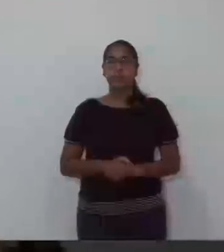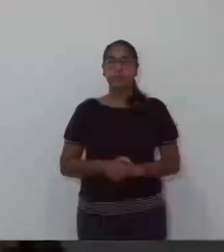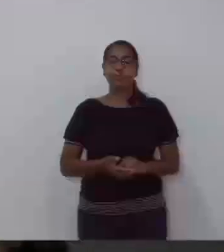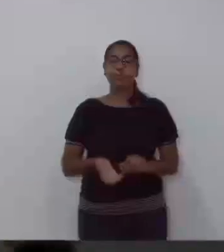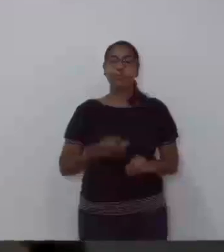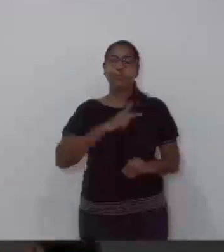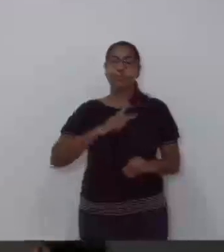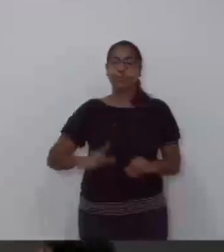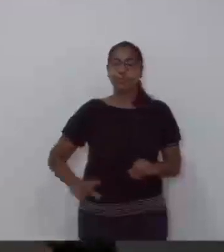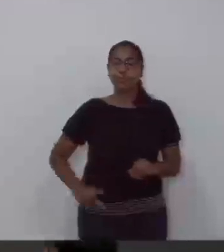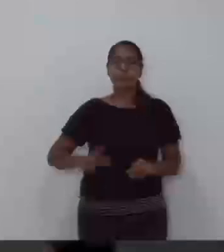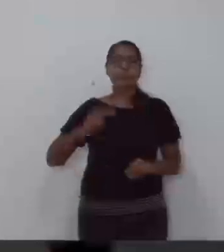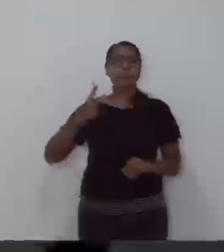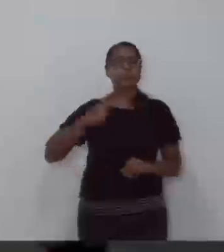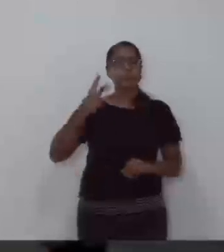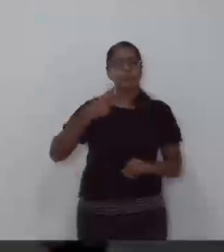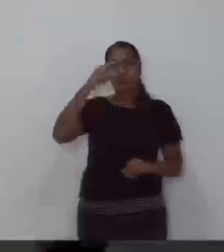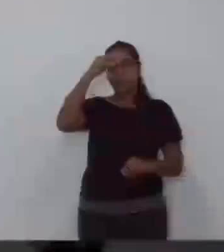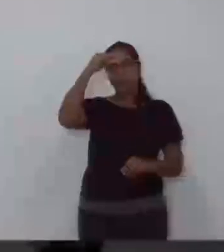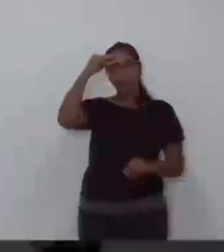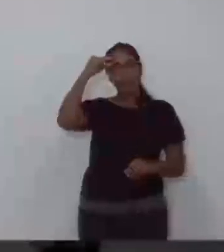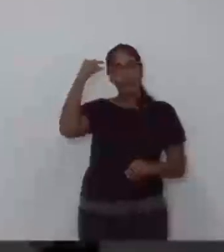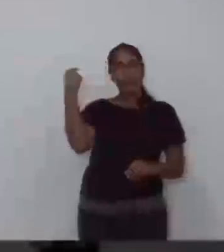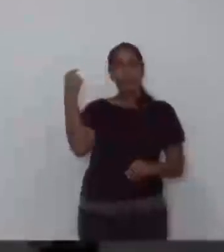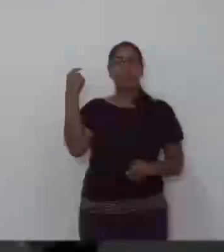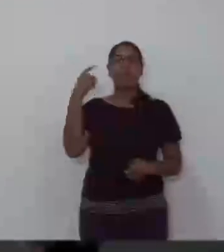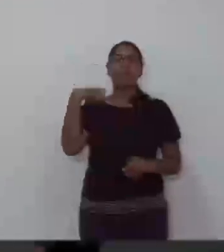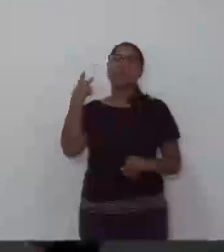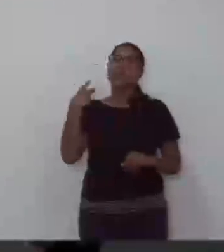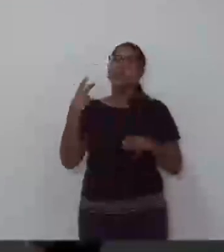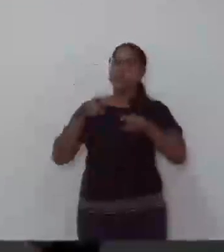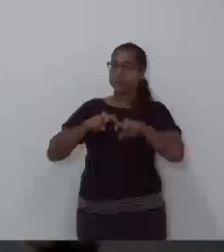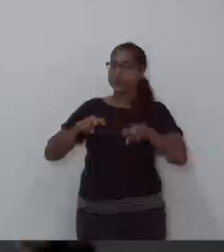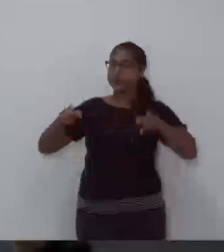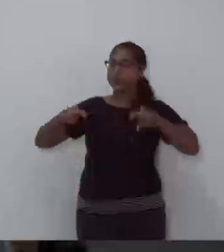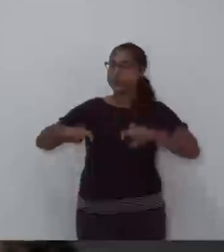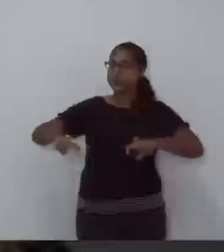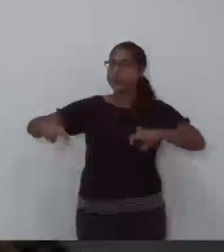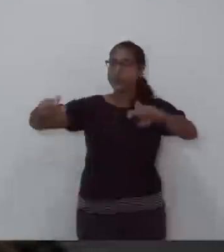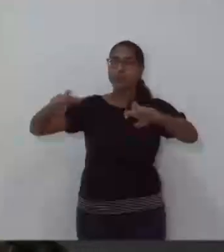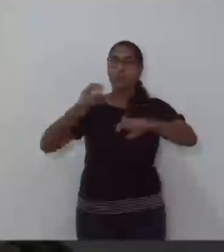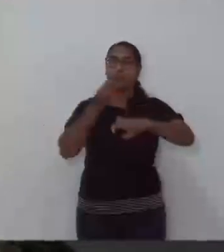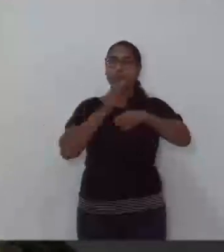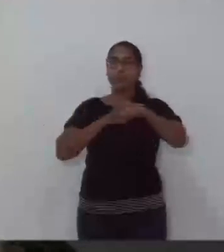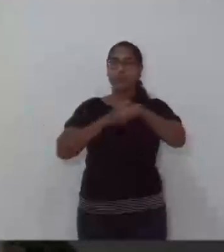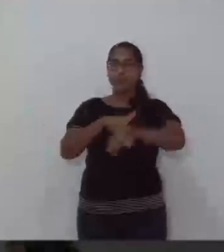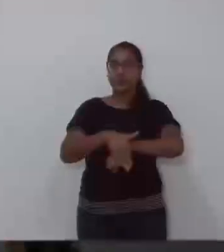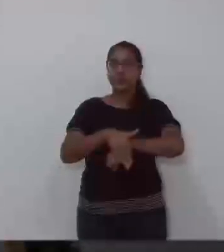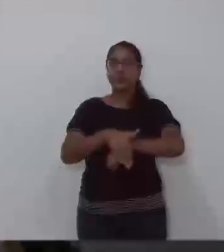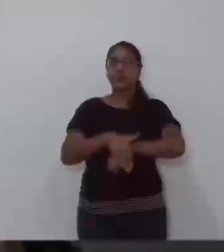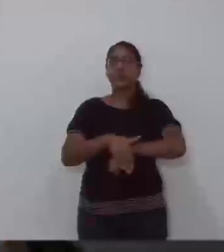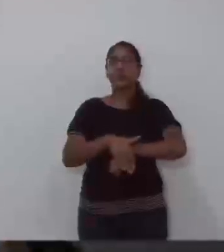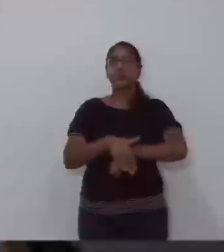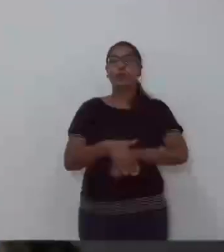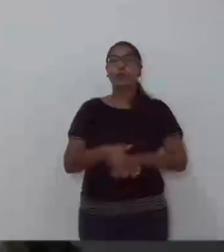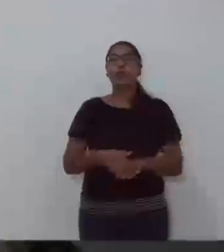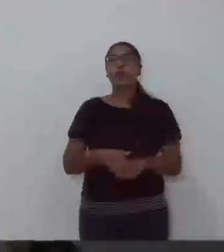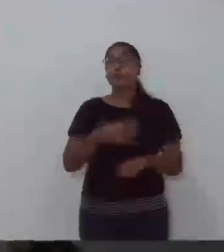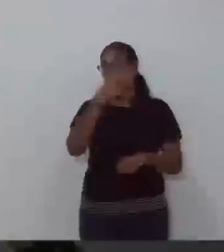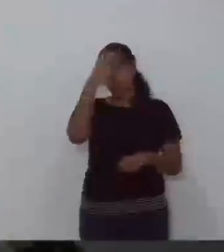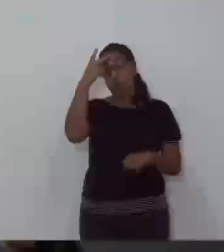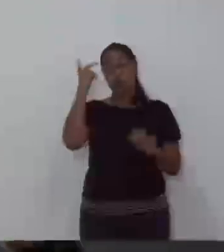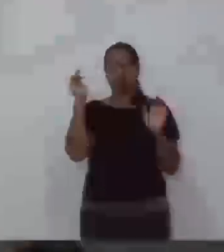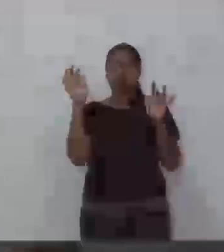Senhor presidente, vereadora Flávia e demais vereadores da mesa, boa noite. Vereadores presentes,